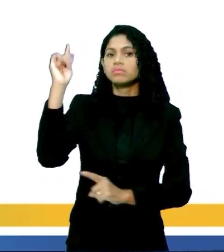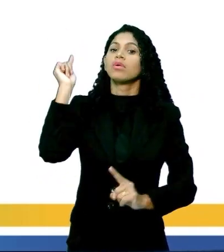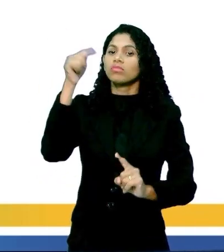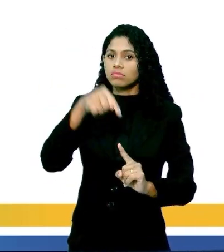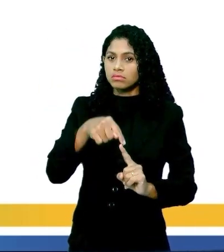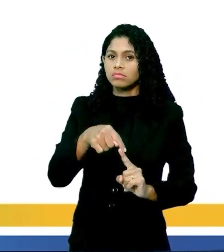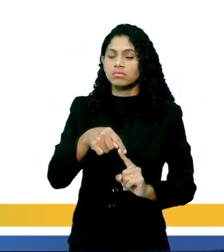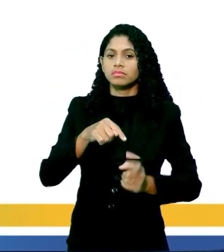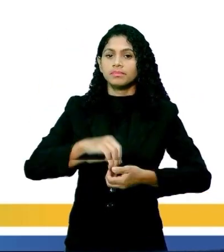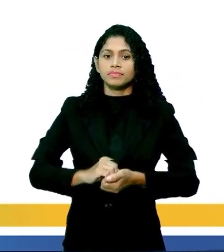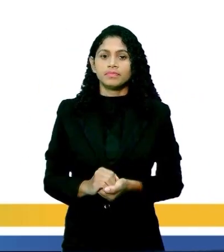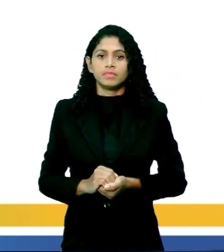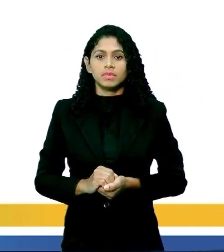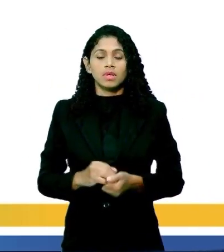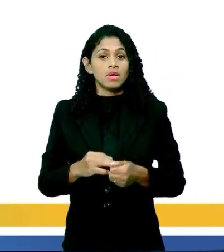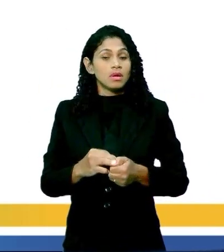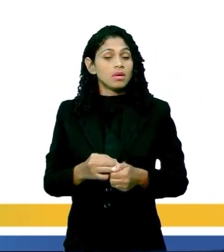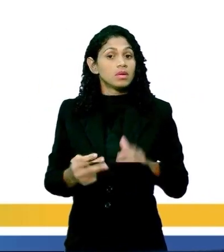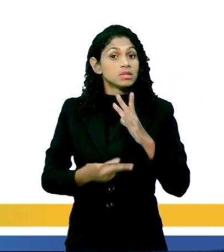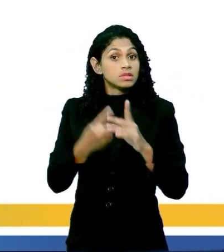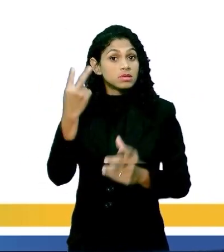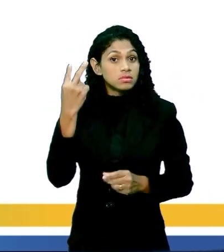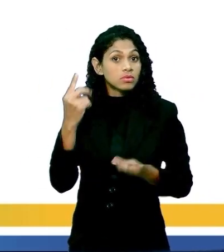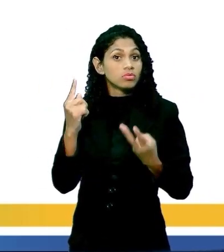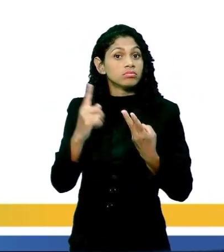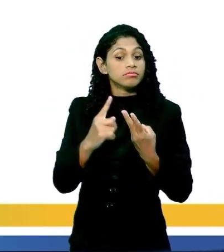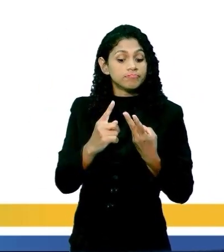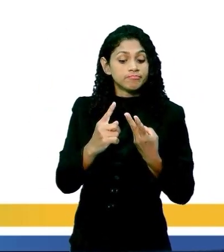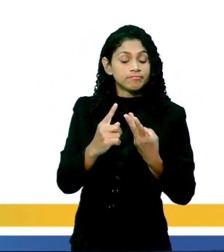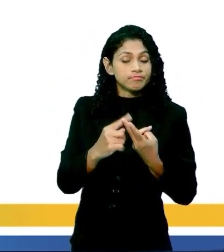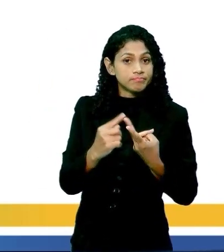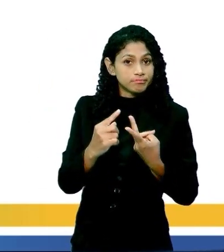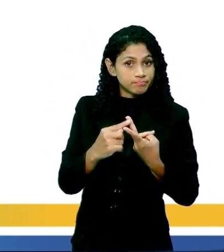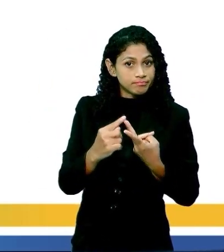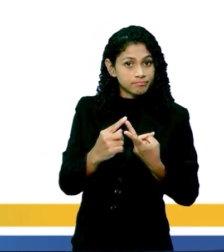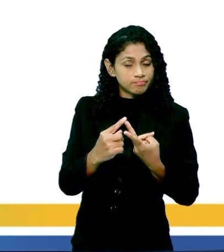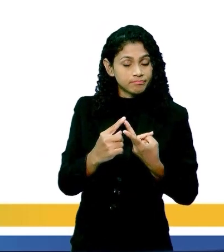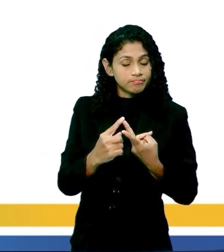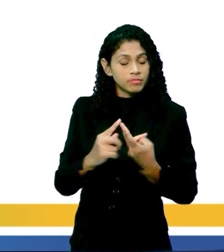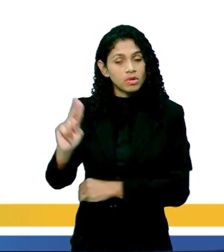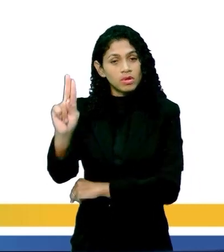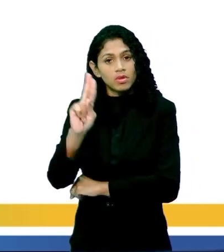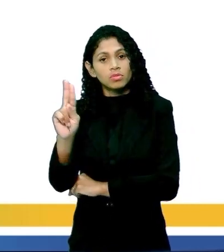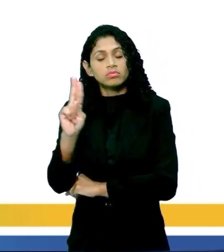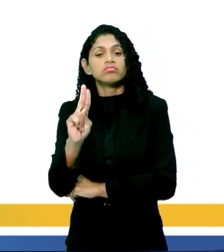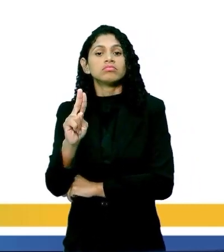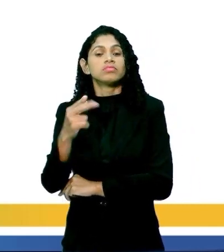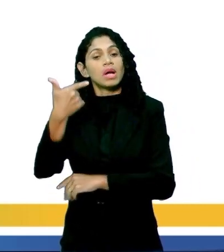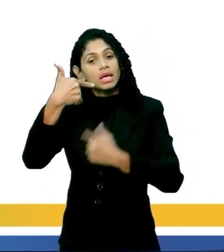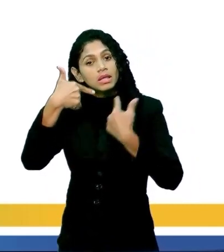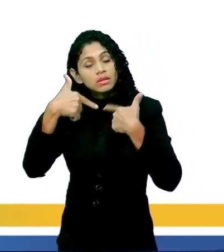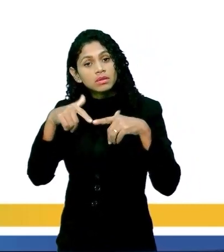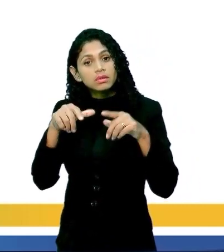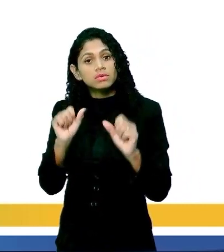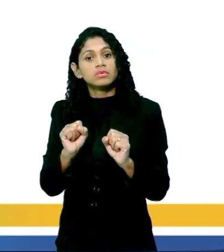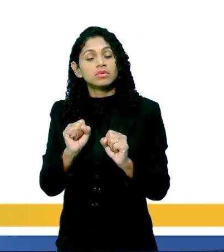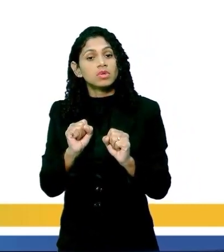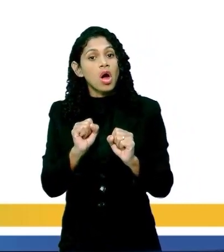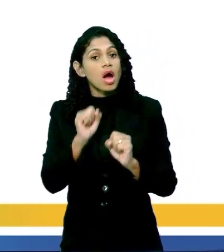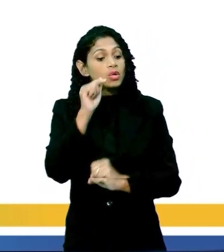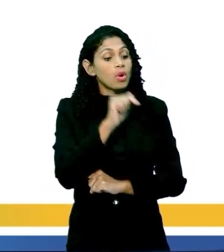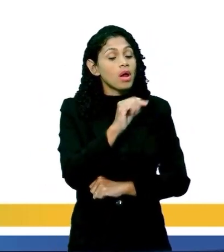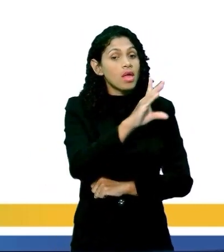objetivo. Segunda característica, utiliza uma linguagem denotativa e clara,